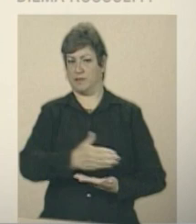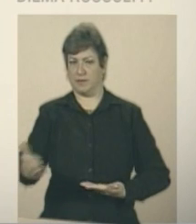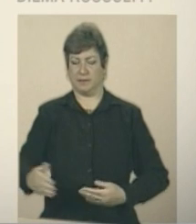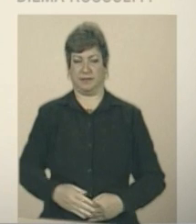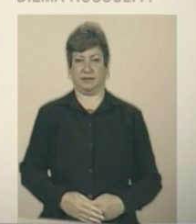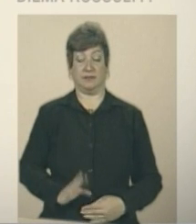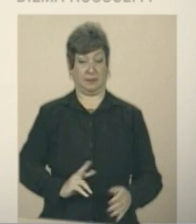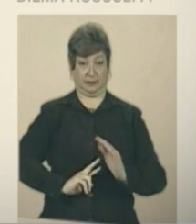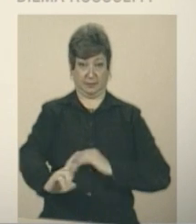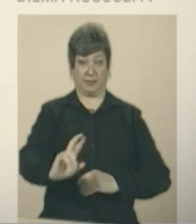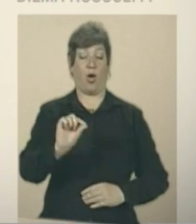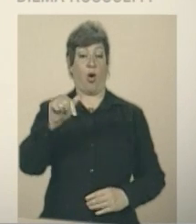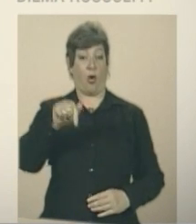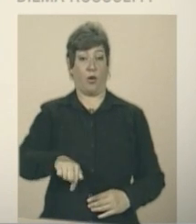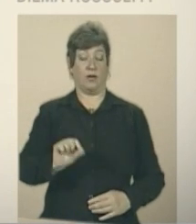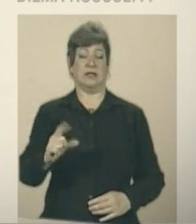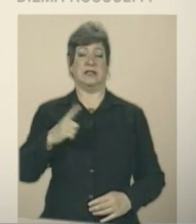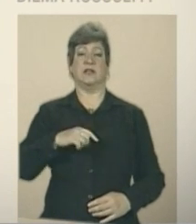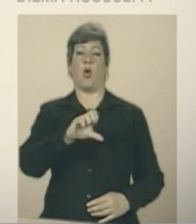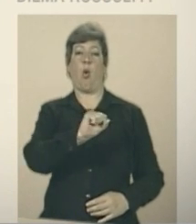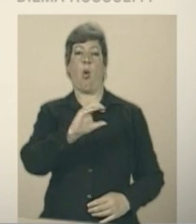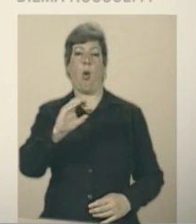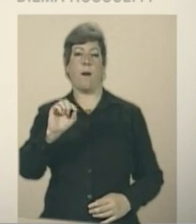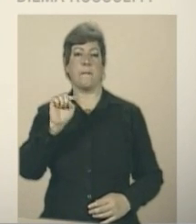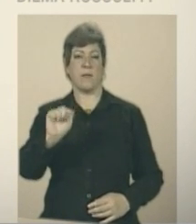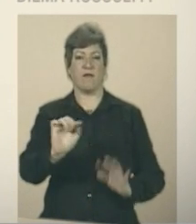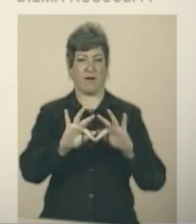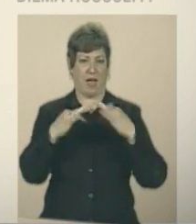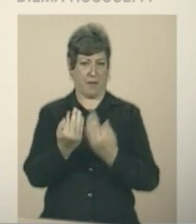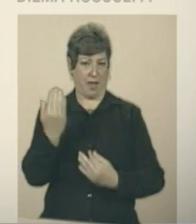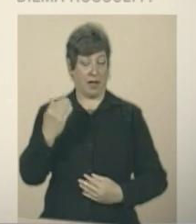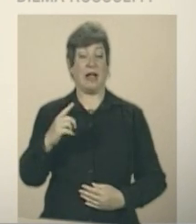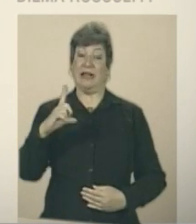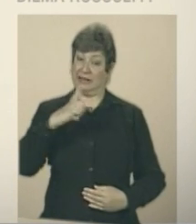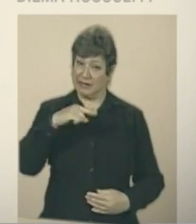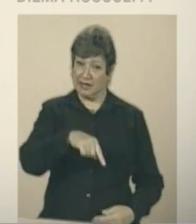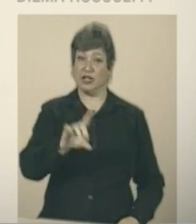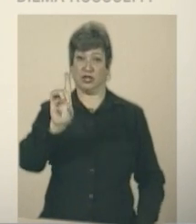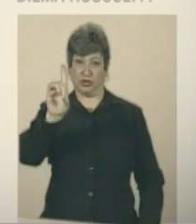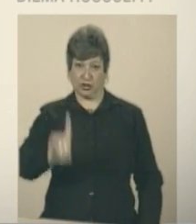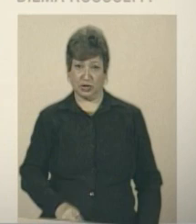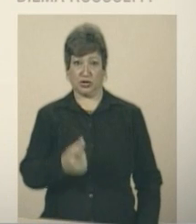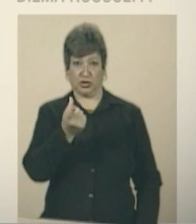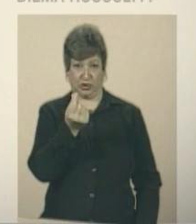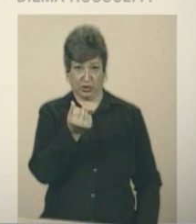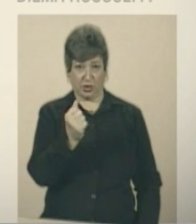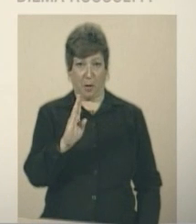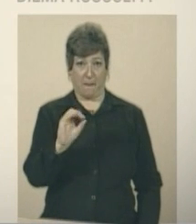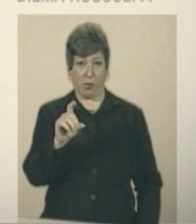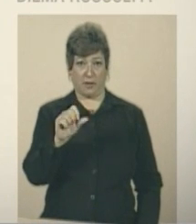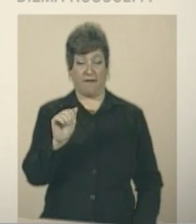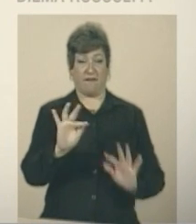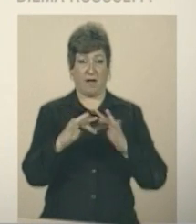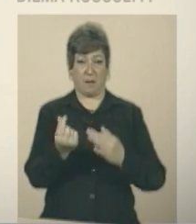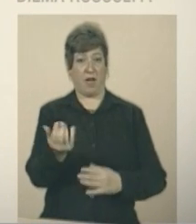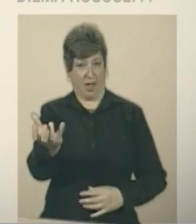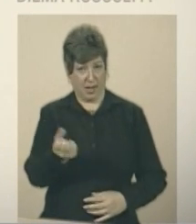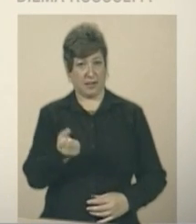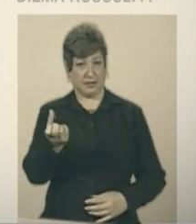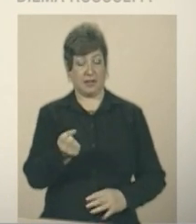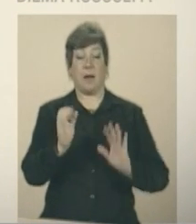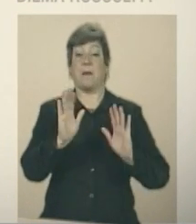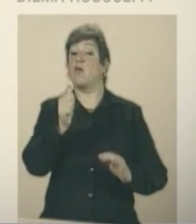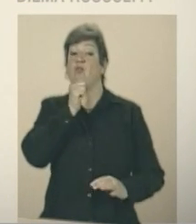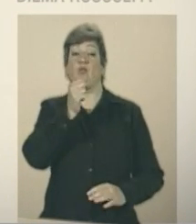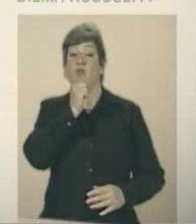existiam 800.000 famílias que embora tivesse o direito ao benefício do Bolsa Família ainda não